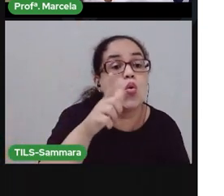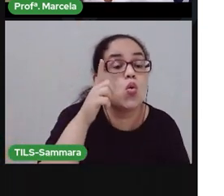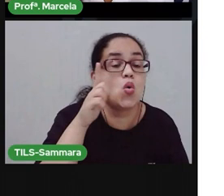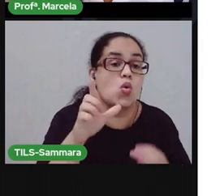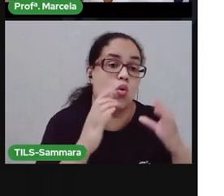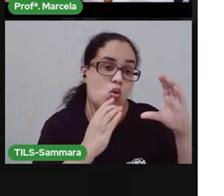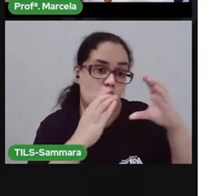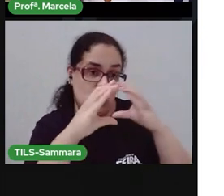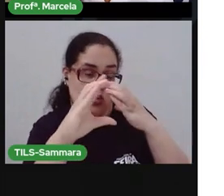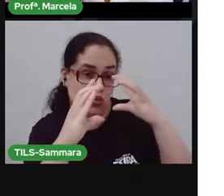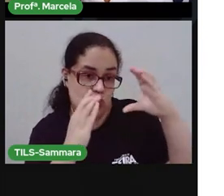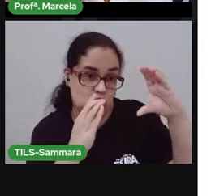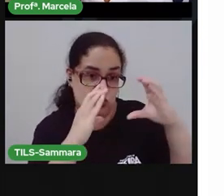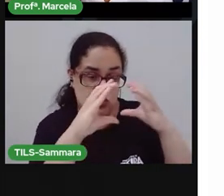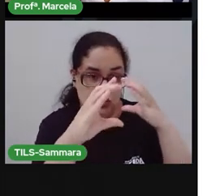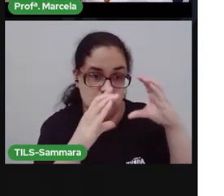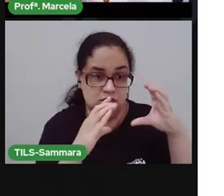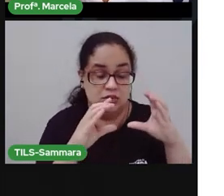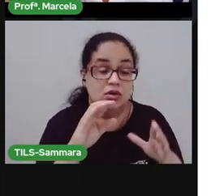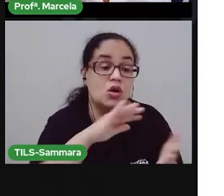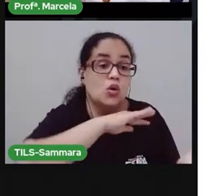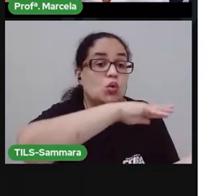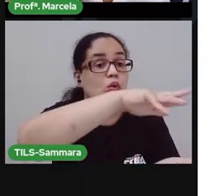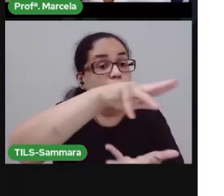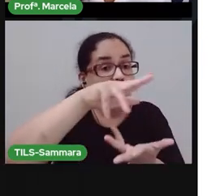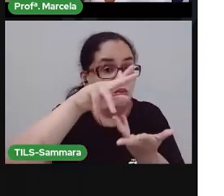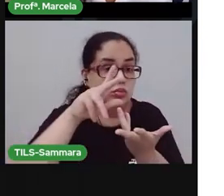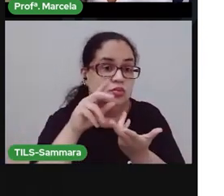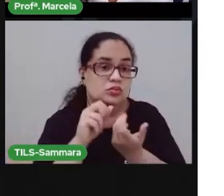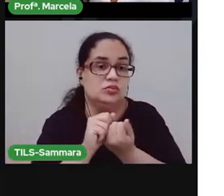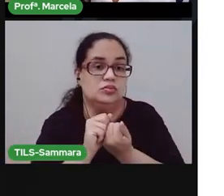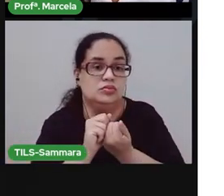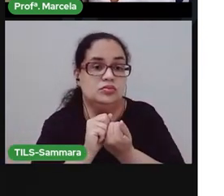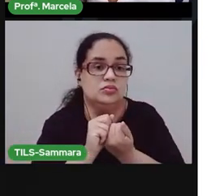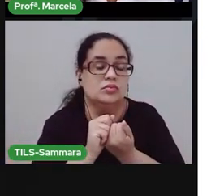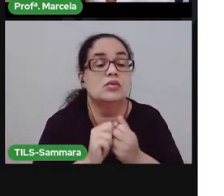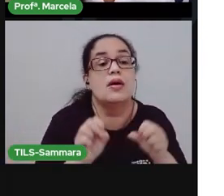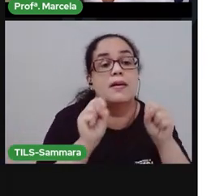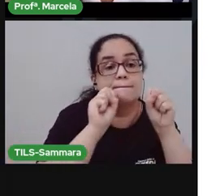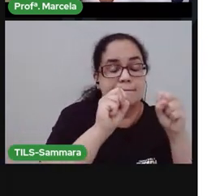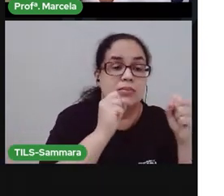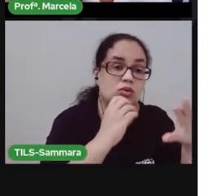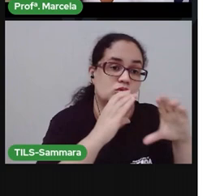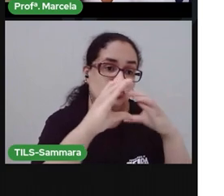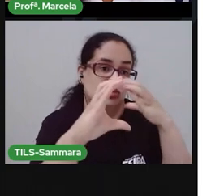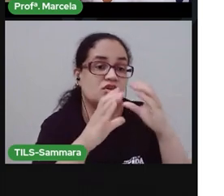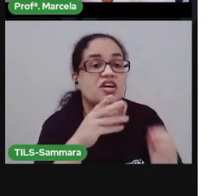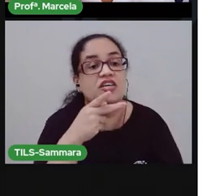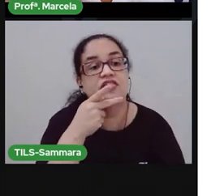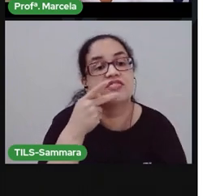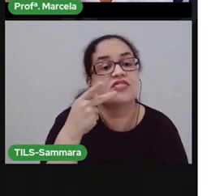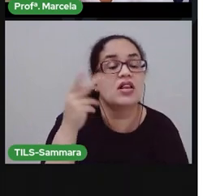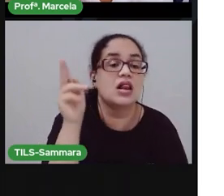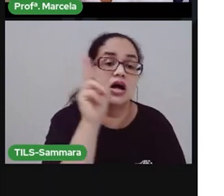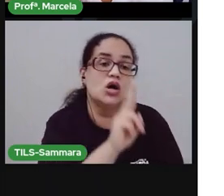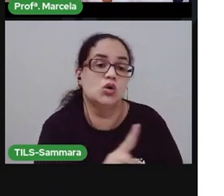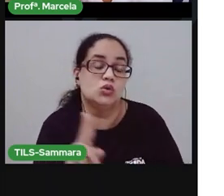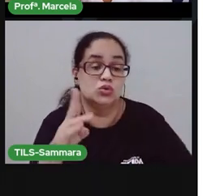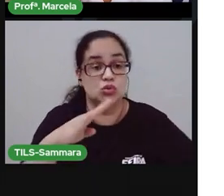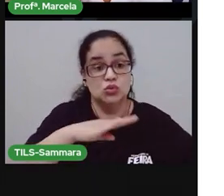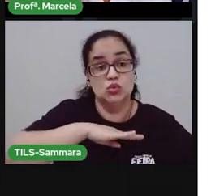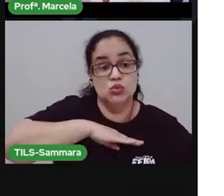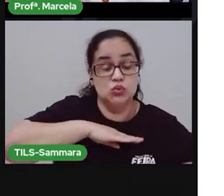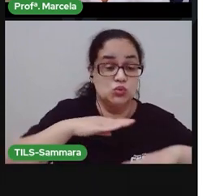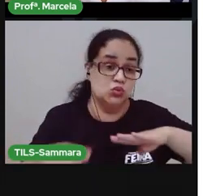se comunicar com o mundo à sua volta. É uma das formas, né? Você também se comunica falando, usando o seu corpo para